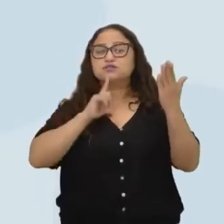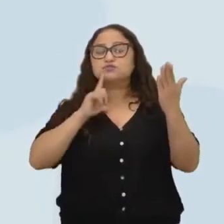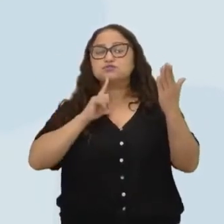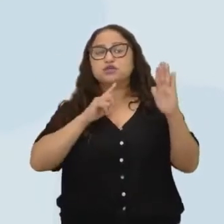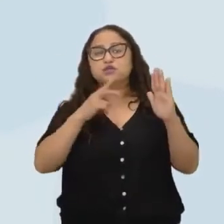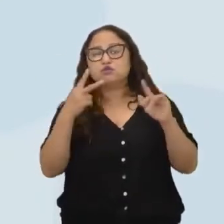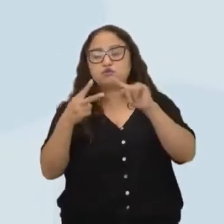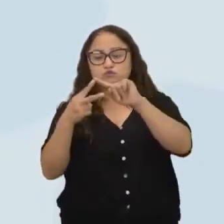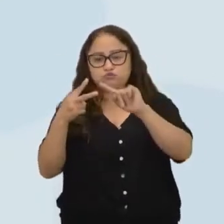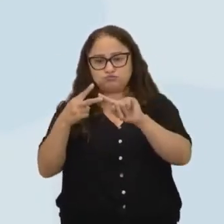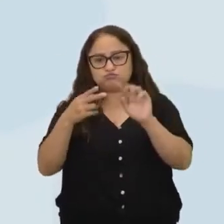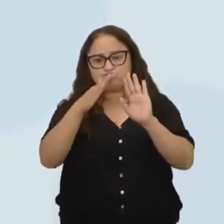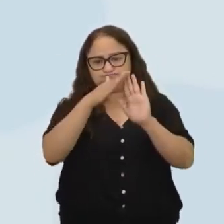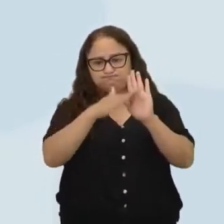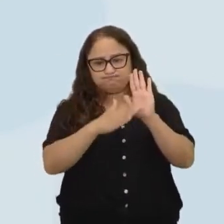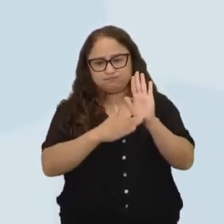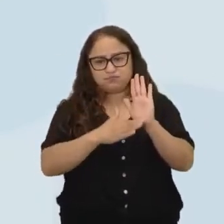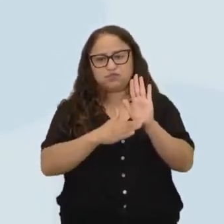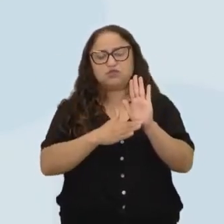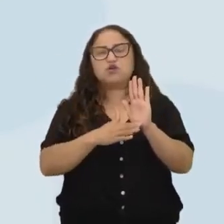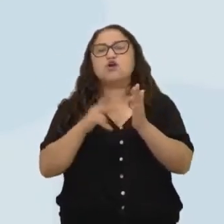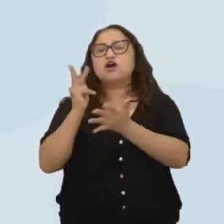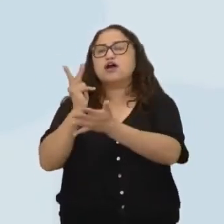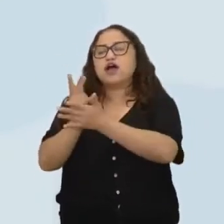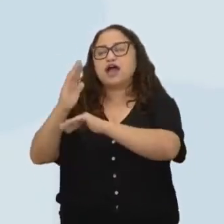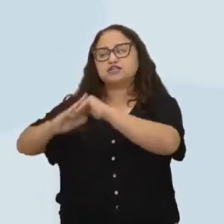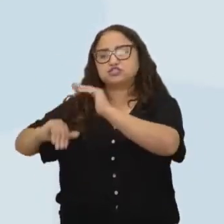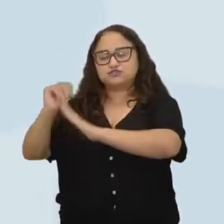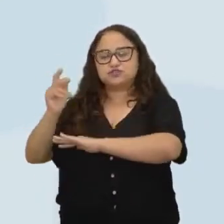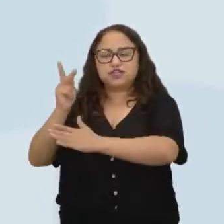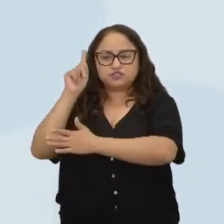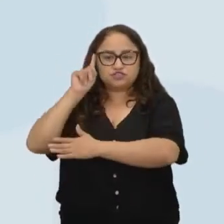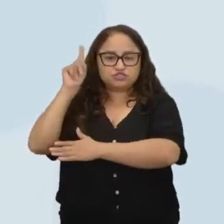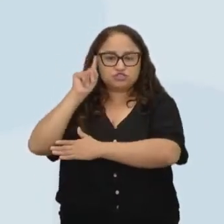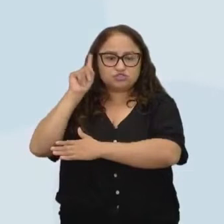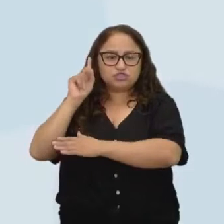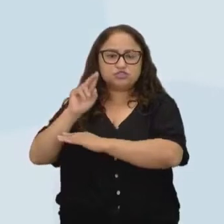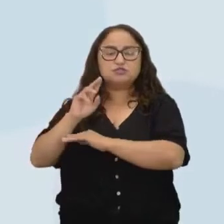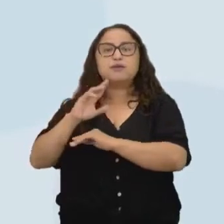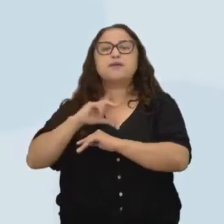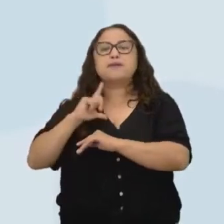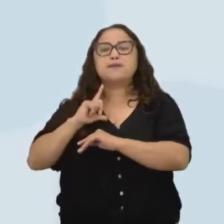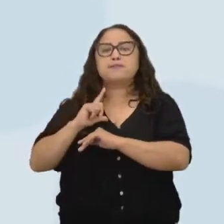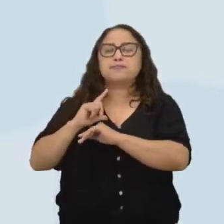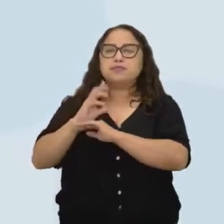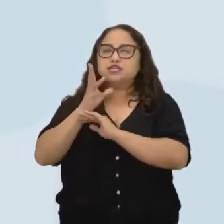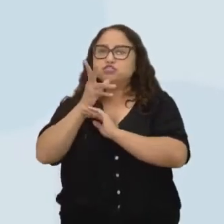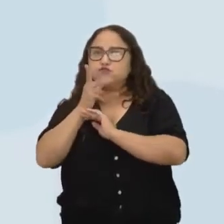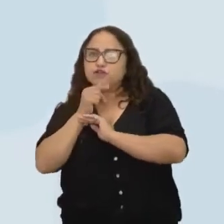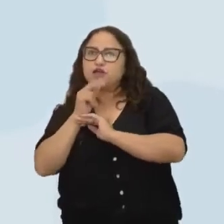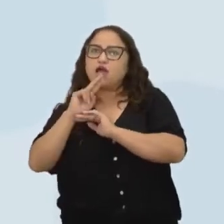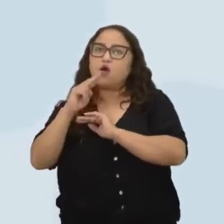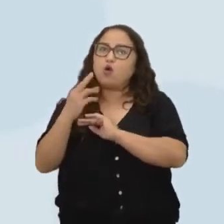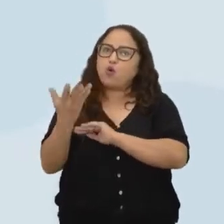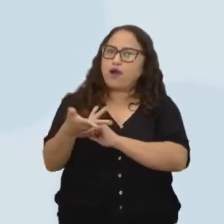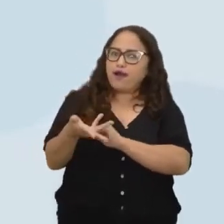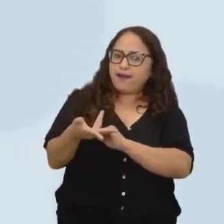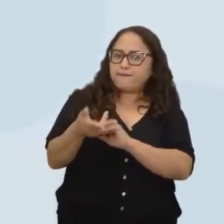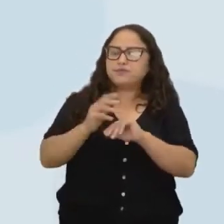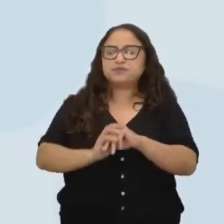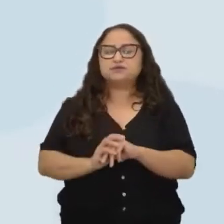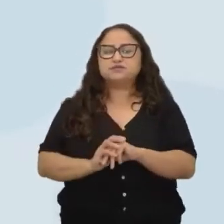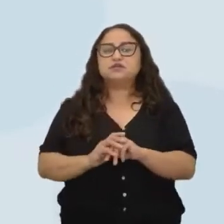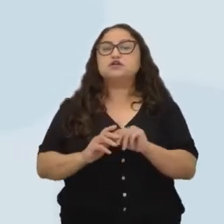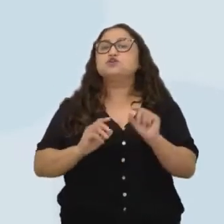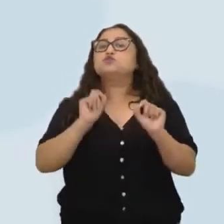2 outros protocolos, o exercício contínuo realizado em baixa ou moderada intensidade, de modo que o